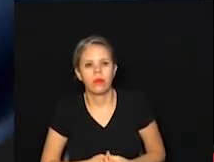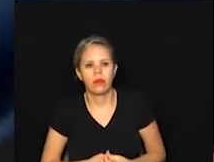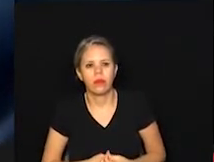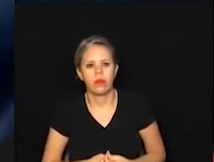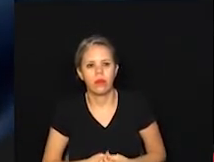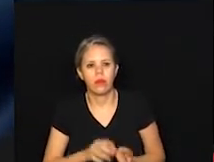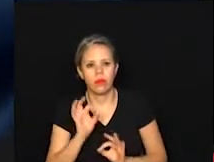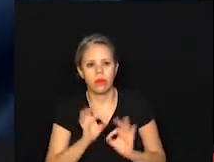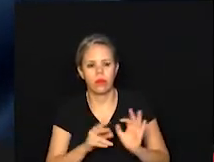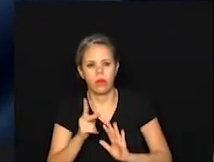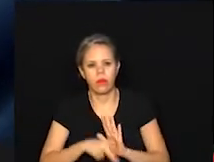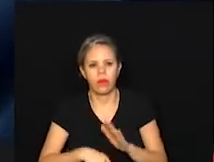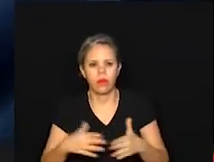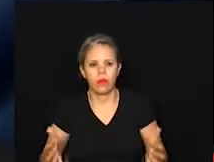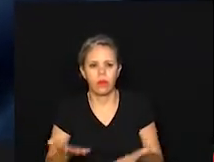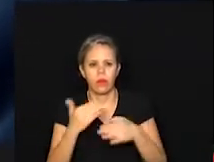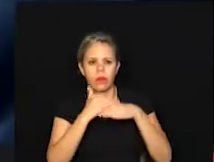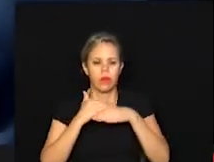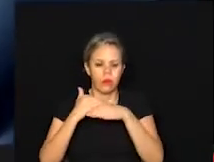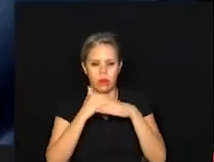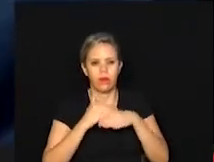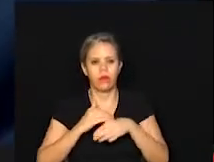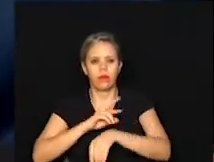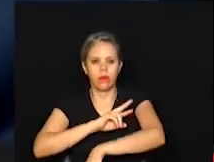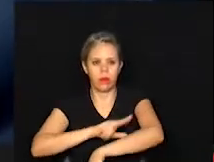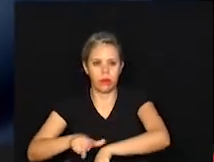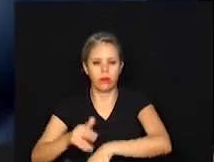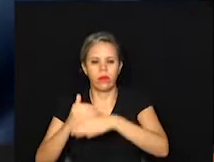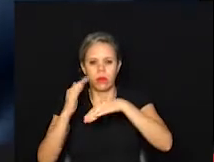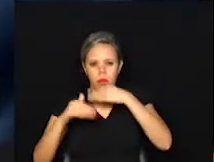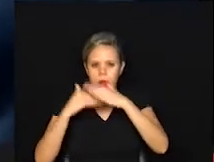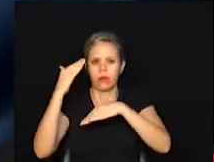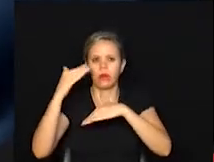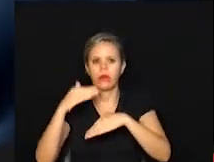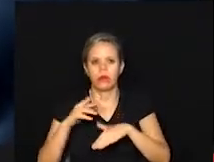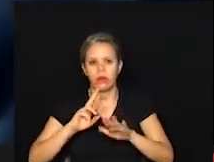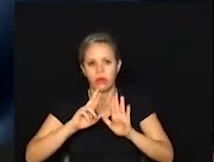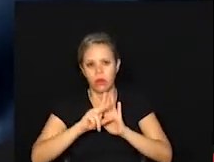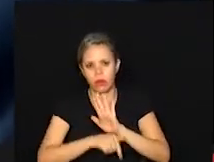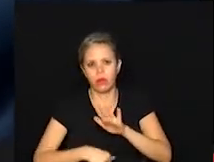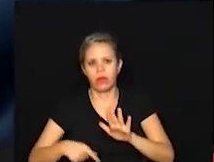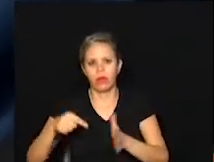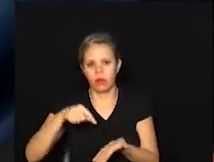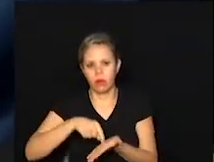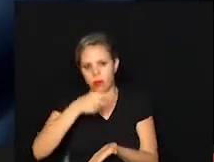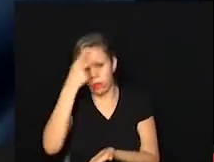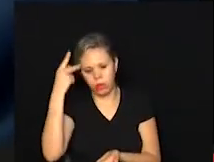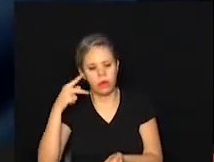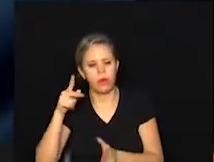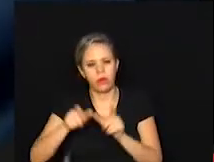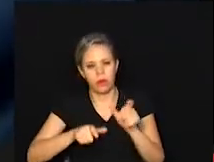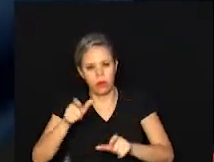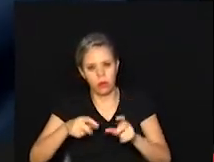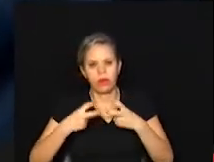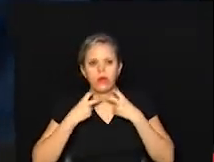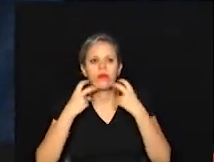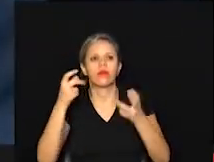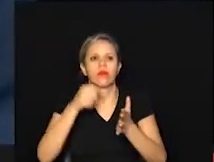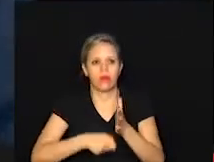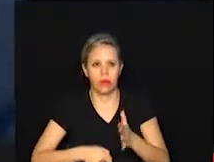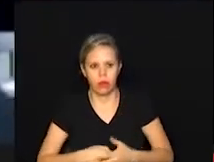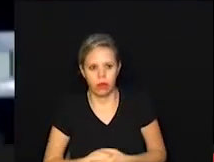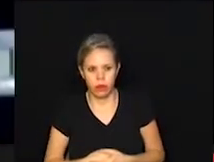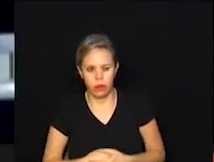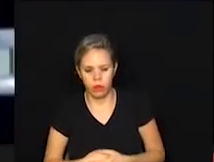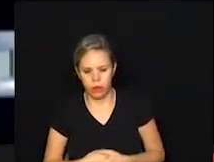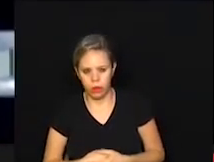Plano Municipal de Promoção da Igualdade Racial, que foi construído por várias mãos e várias vozes. E